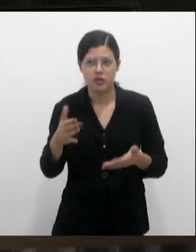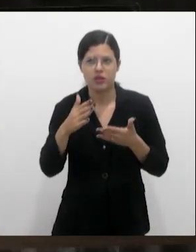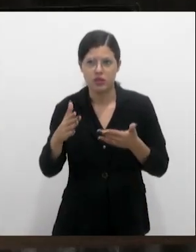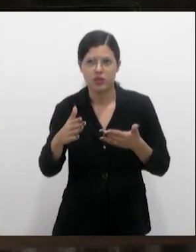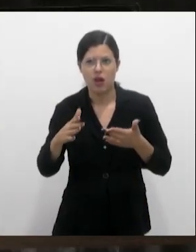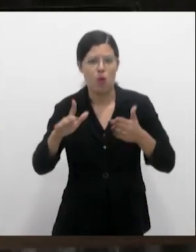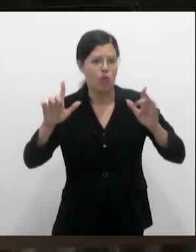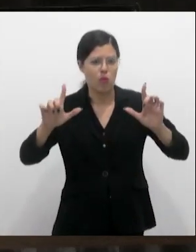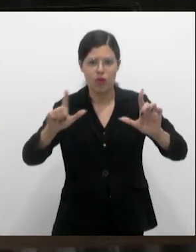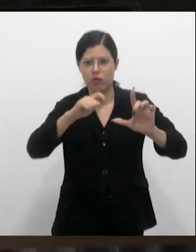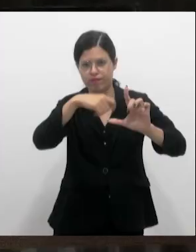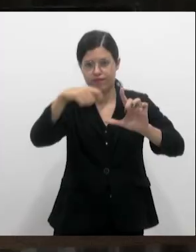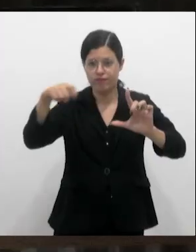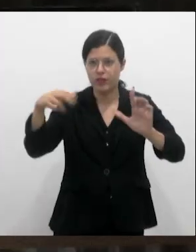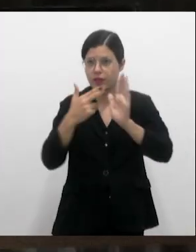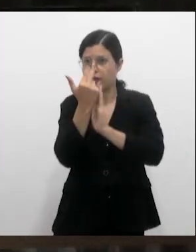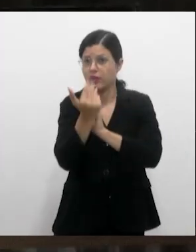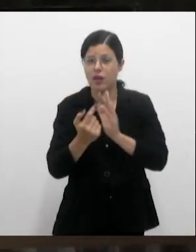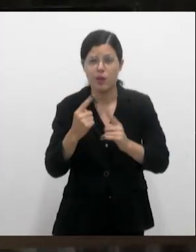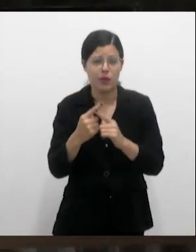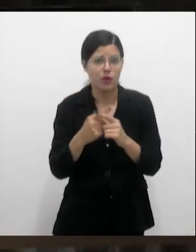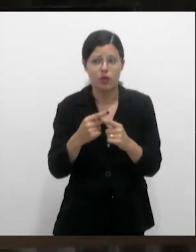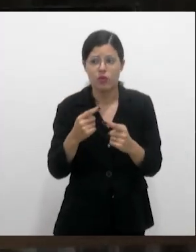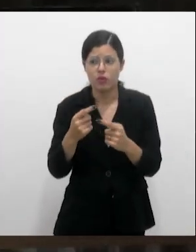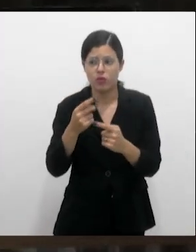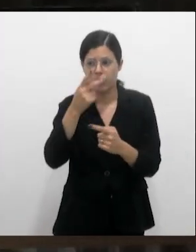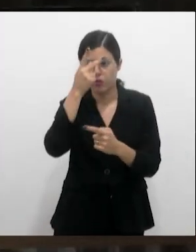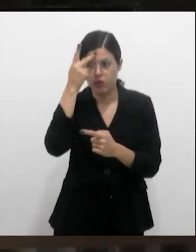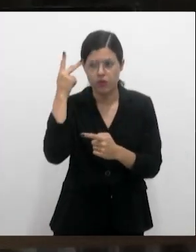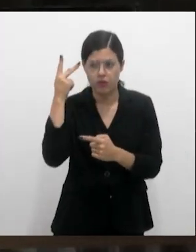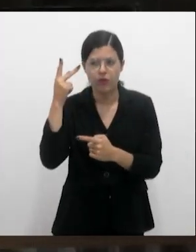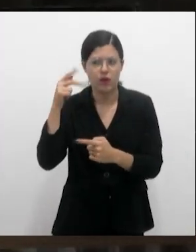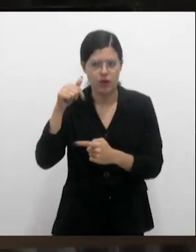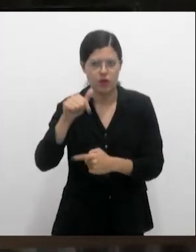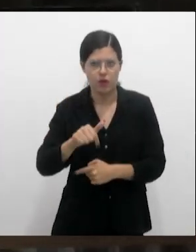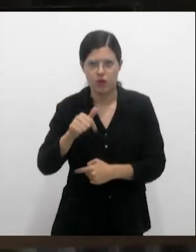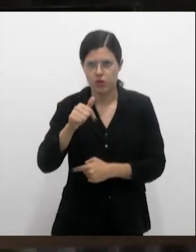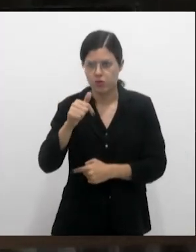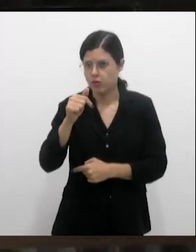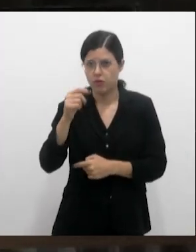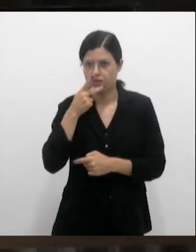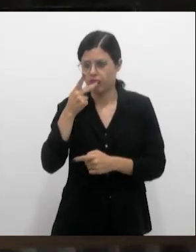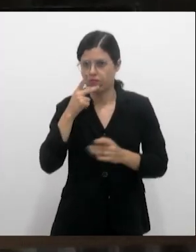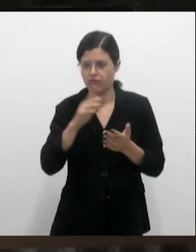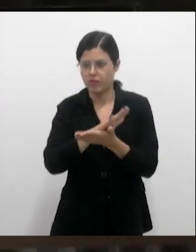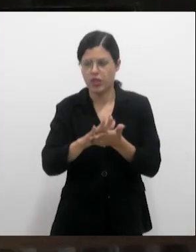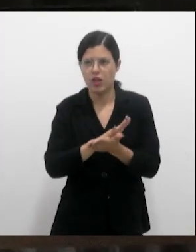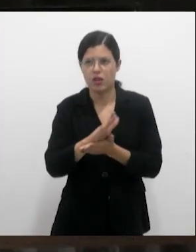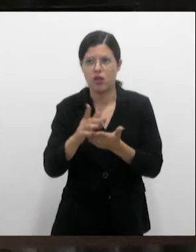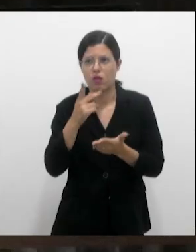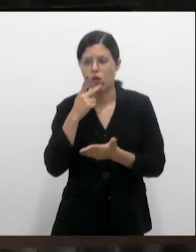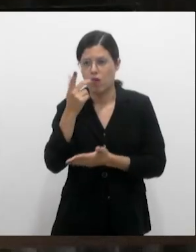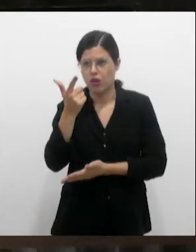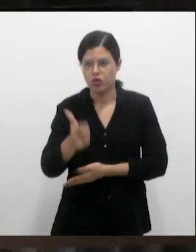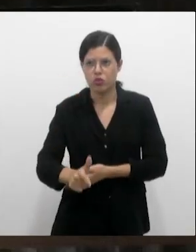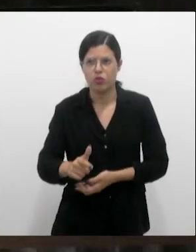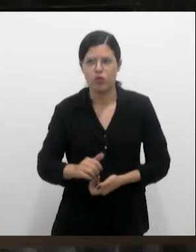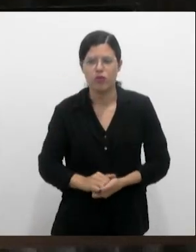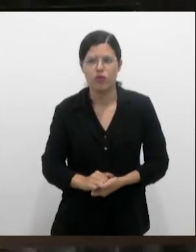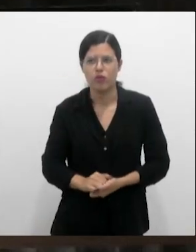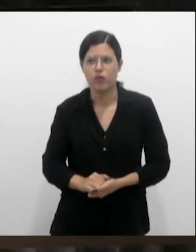para vocês, porque eu não estou vendo ninguém falar absolutamente de nada. Preste atenção para quem não entendeu. Vou falar de novo de maneira mais